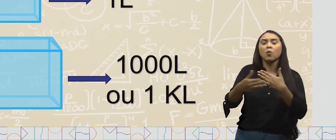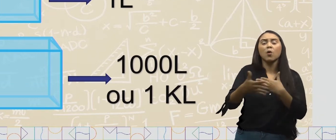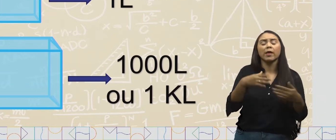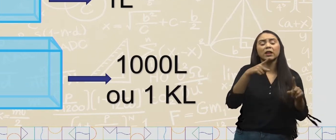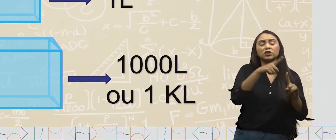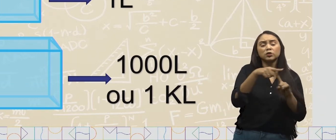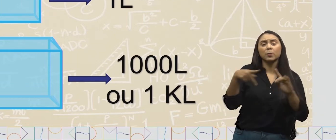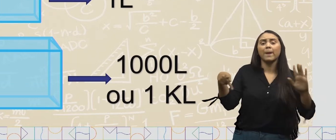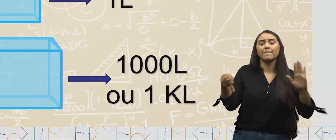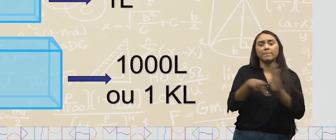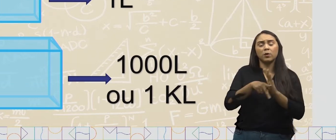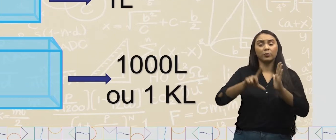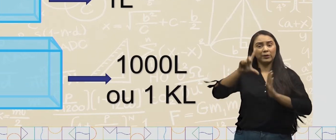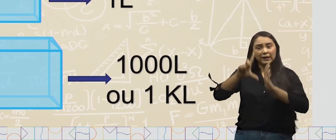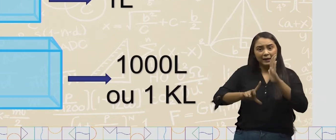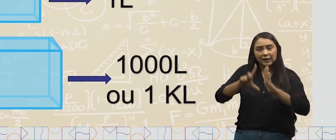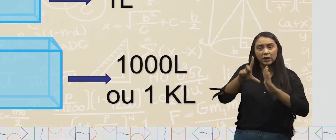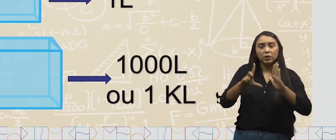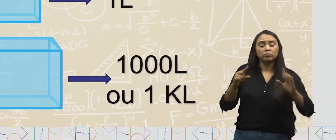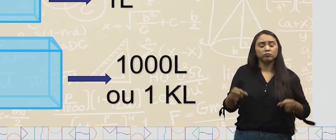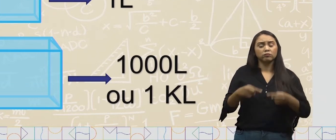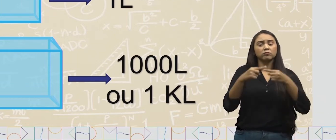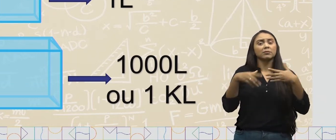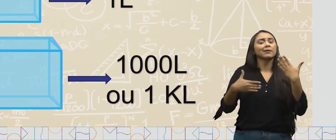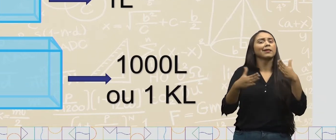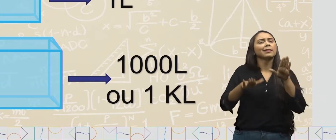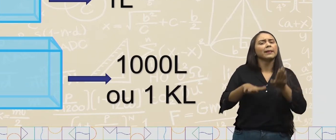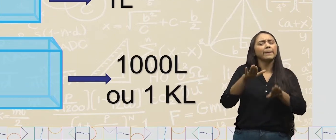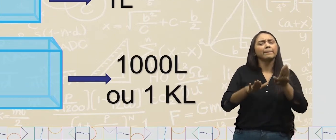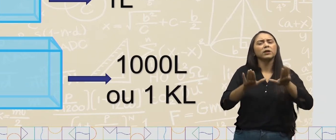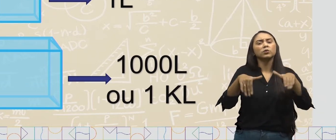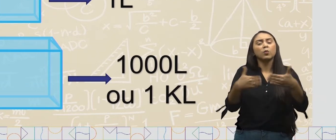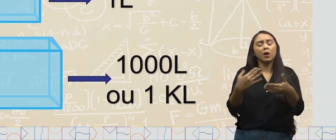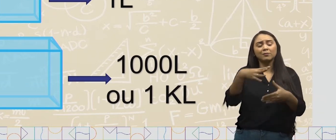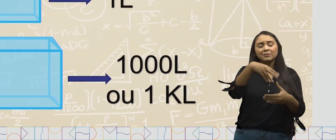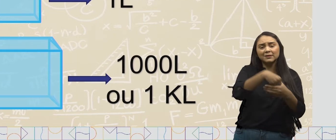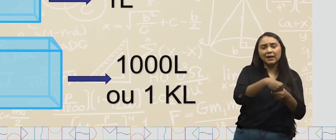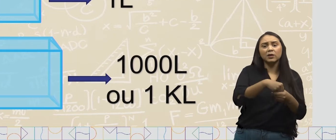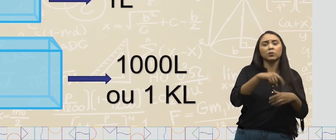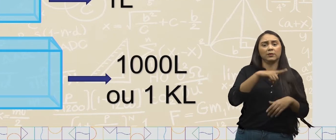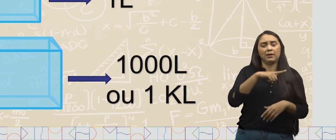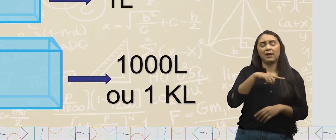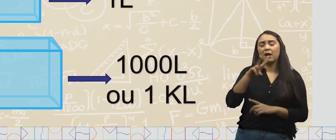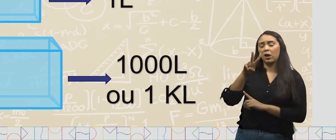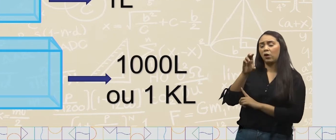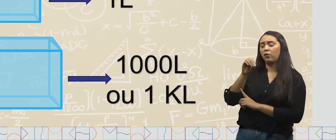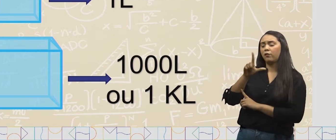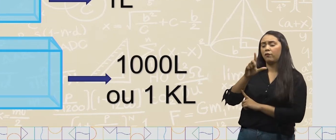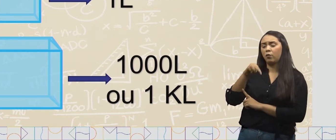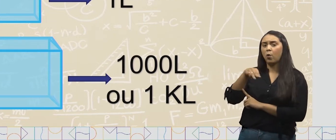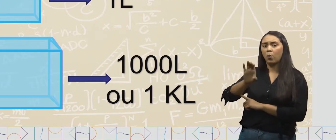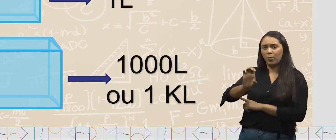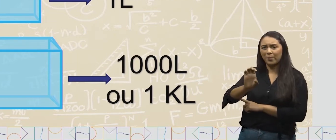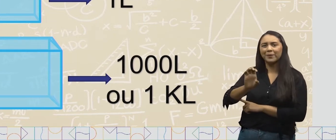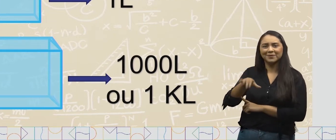de líquido. Vai comportar dependendo desse volume desse material. Observe aí. Como vimos, em